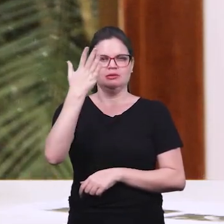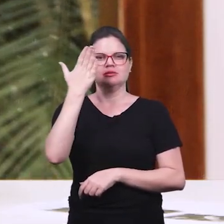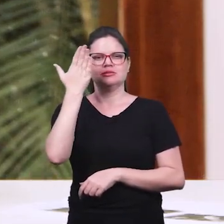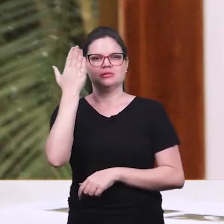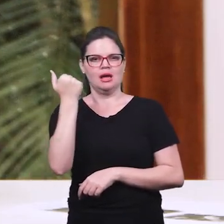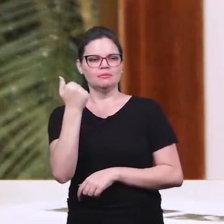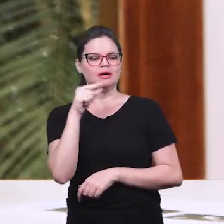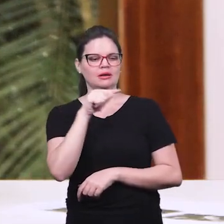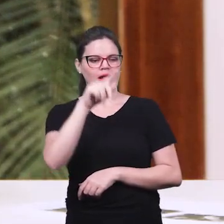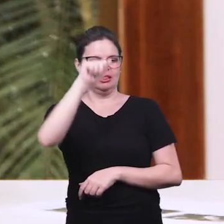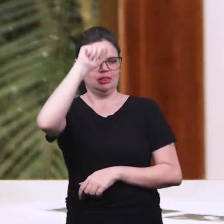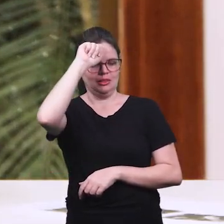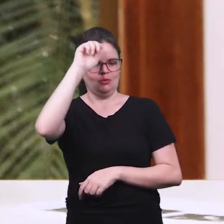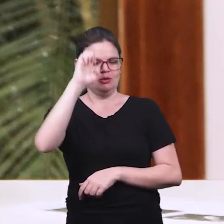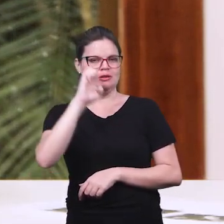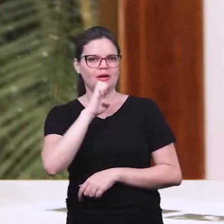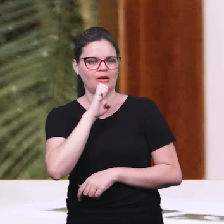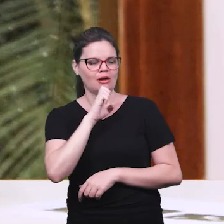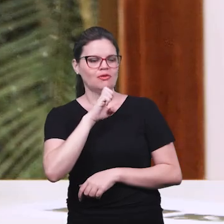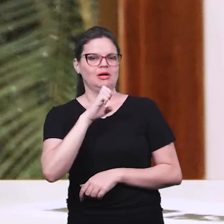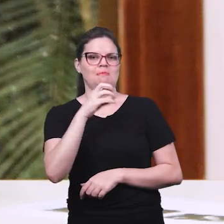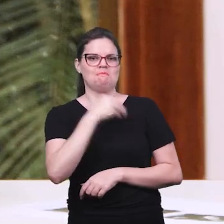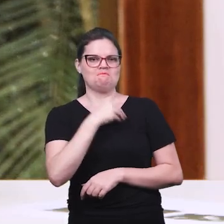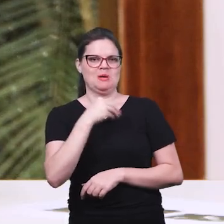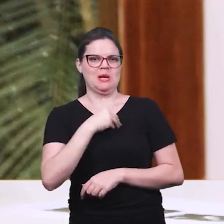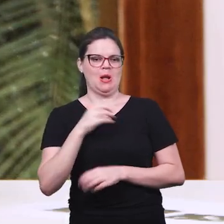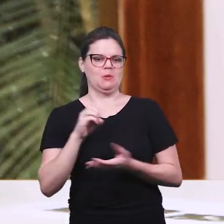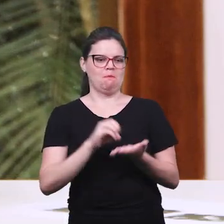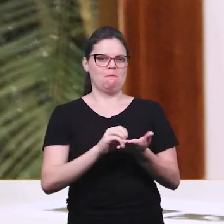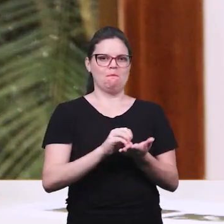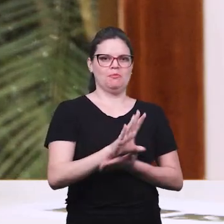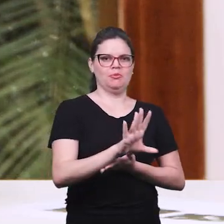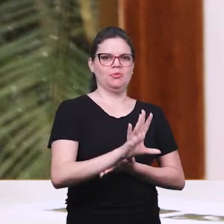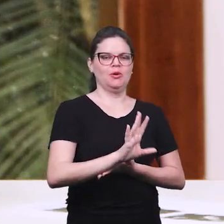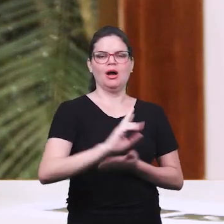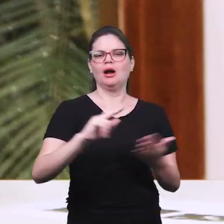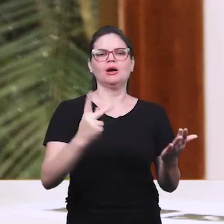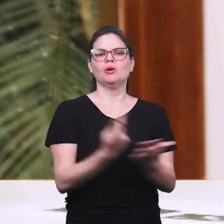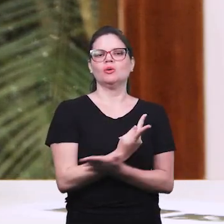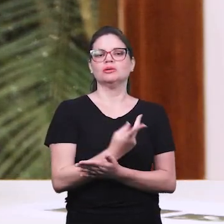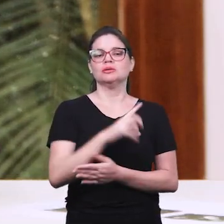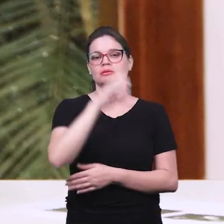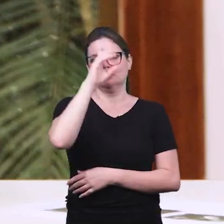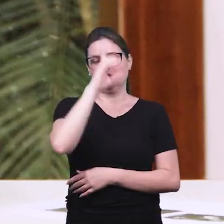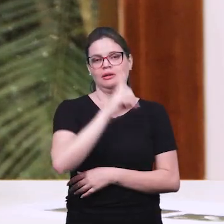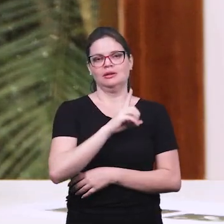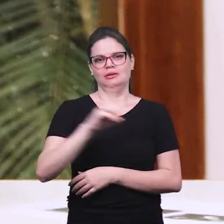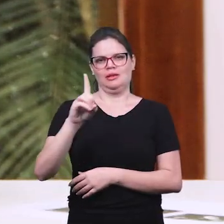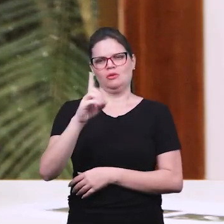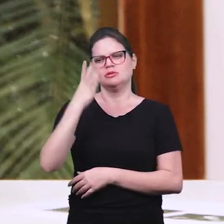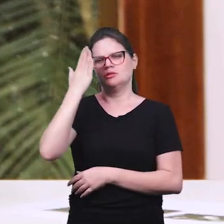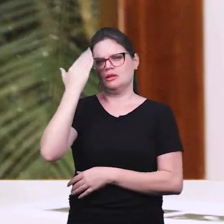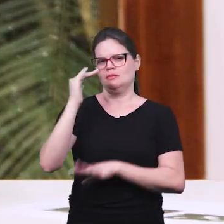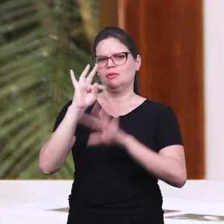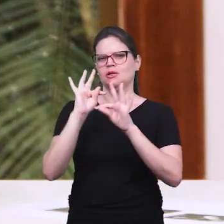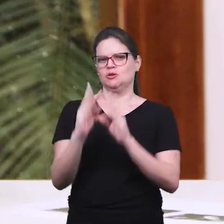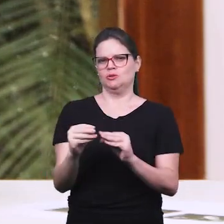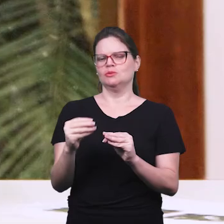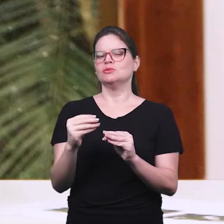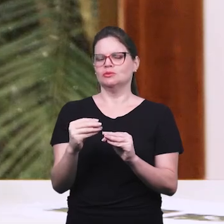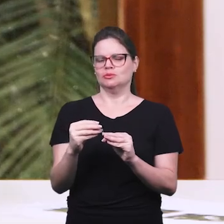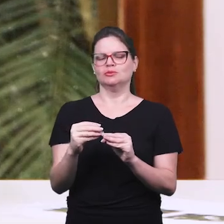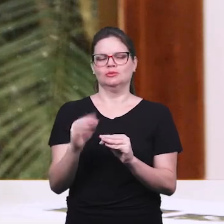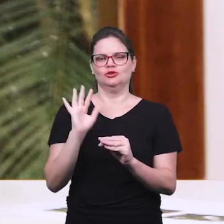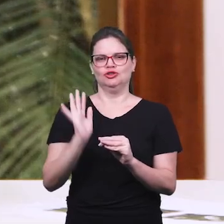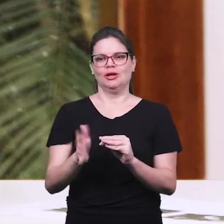afastamento completo de Deus, saindo dos planos de Deus, saindo dos mandamentos